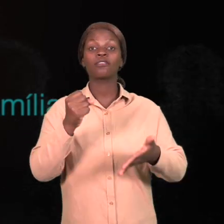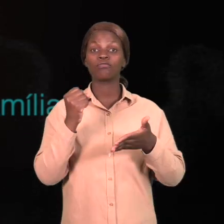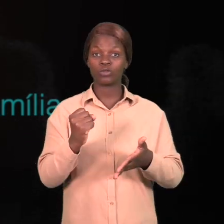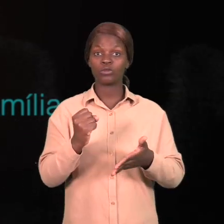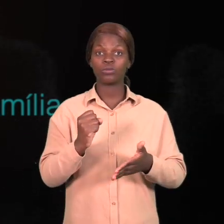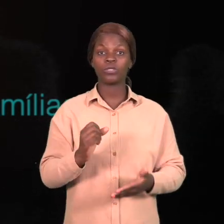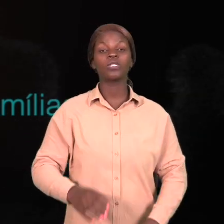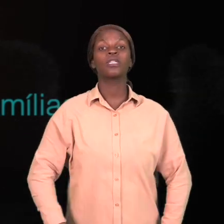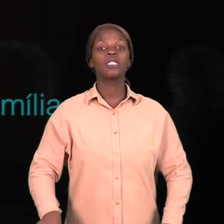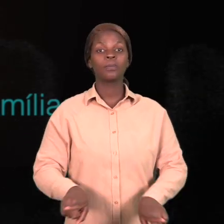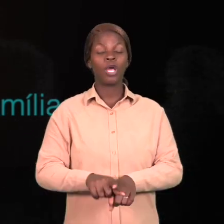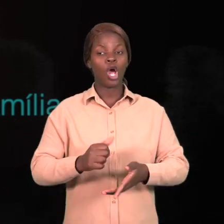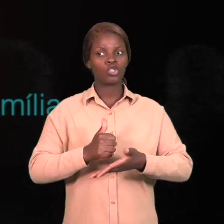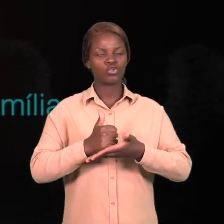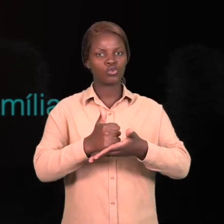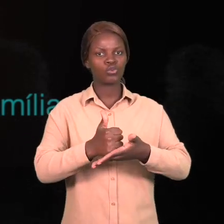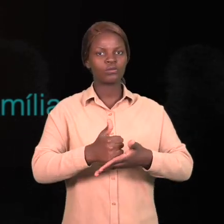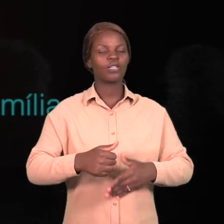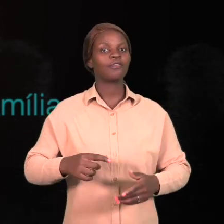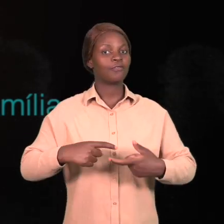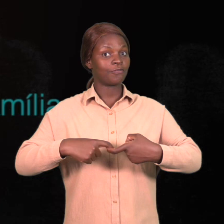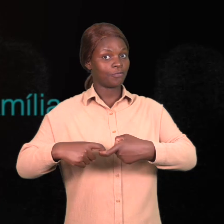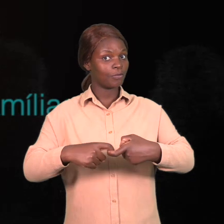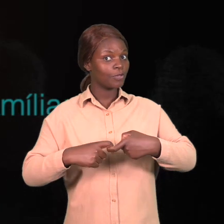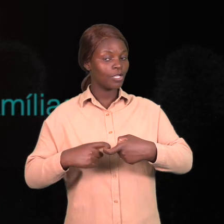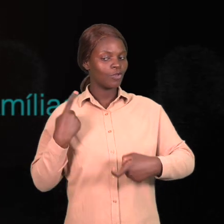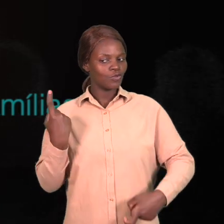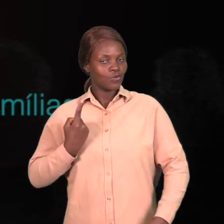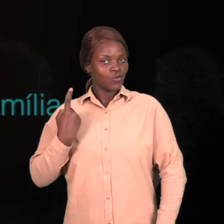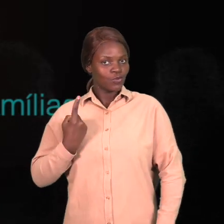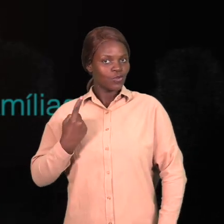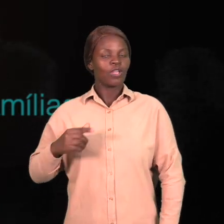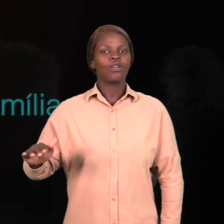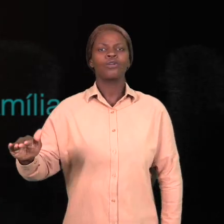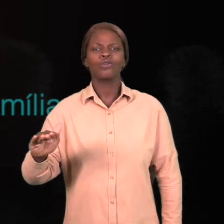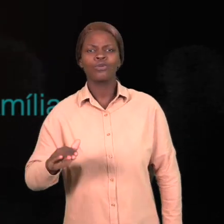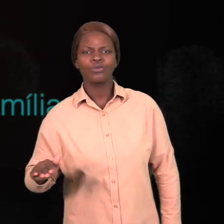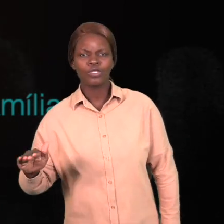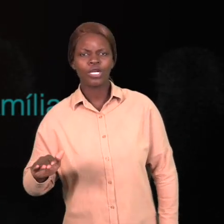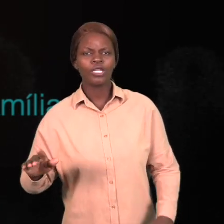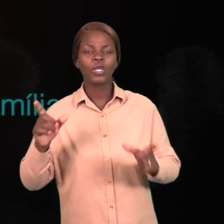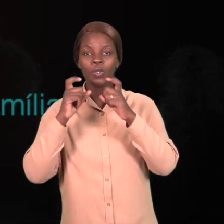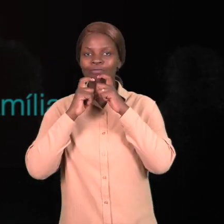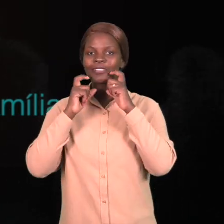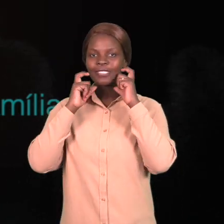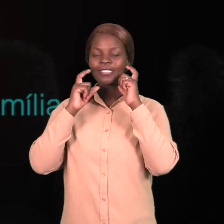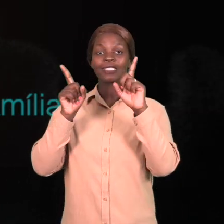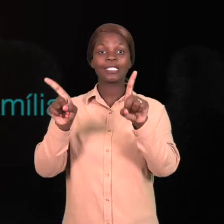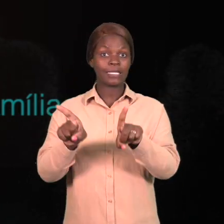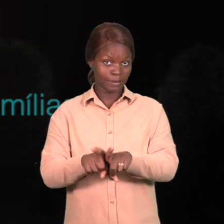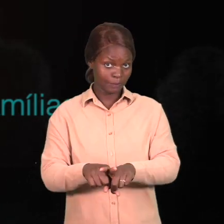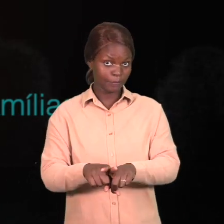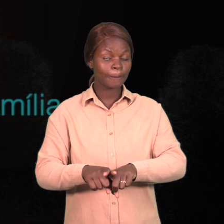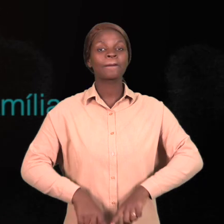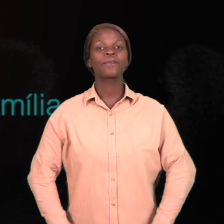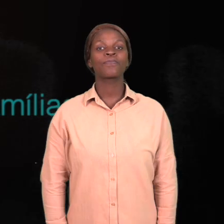o próprio país. Por outro lado, as crianças crescem em ambientes saudáveis, garantindo a sua boa educação e